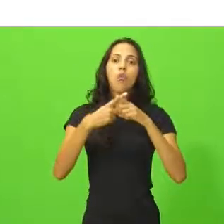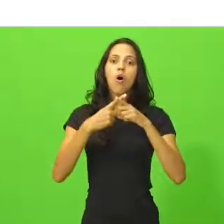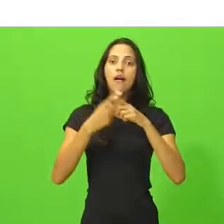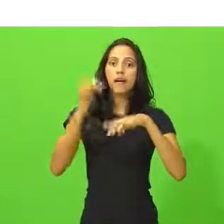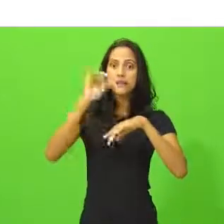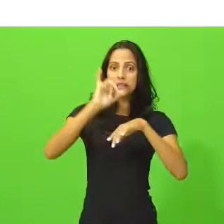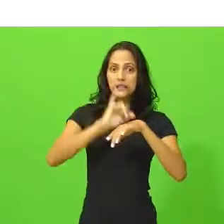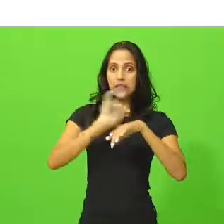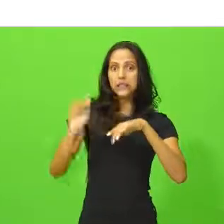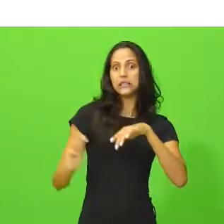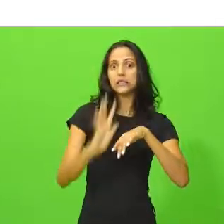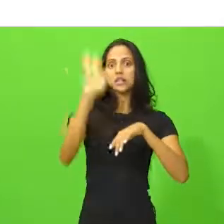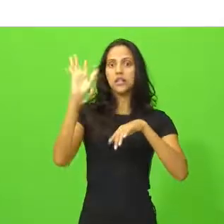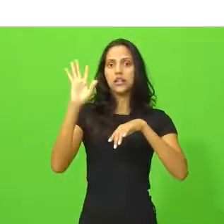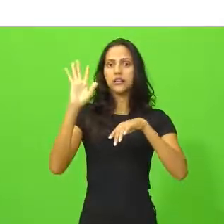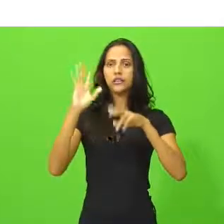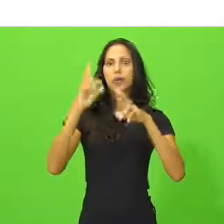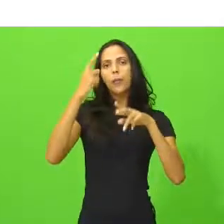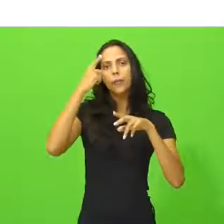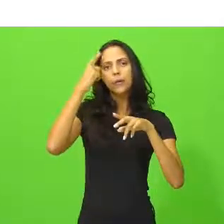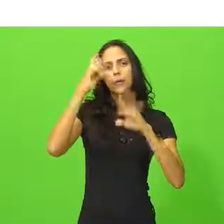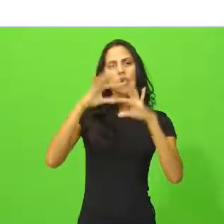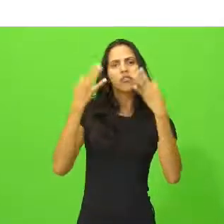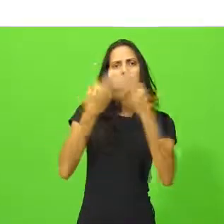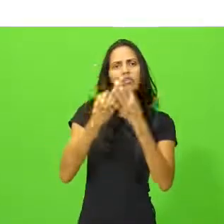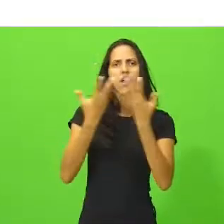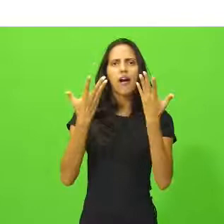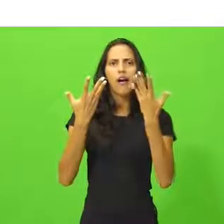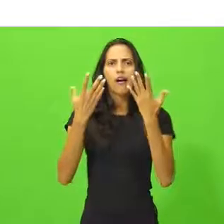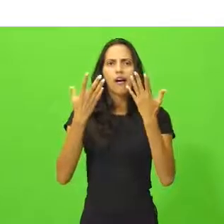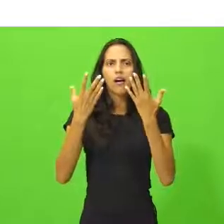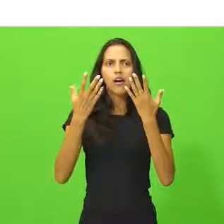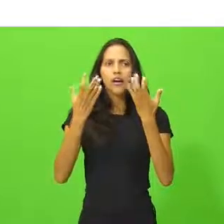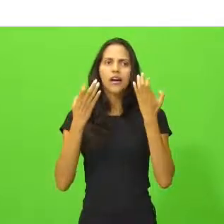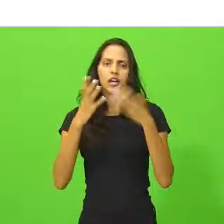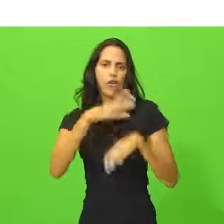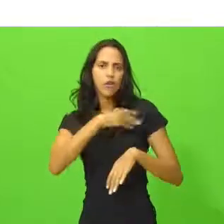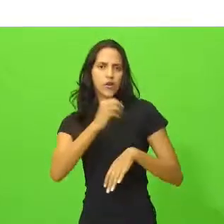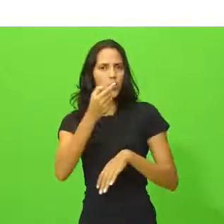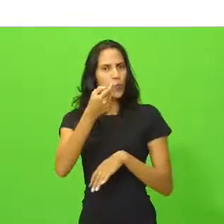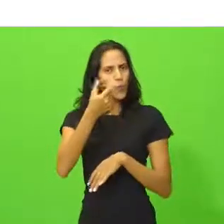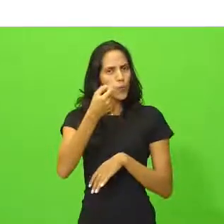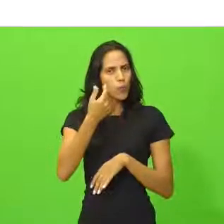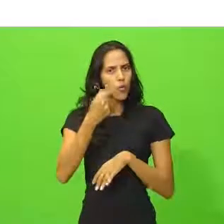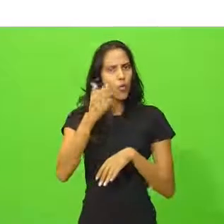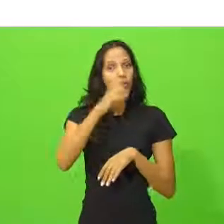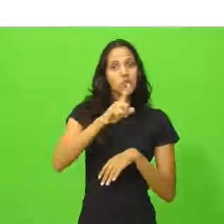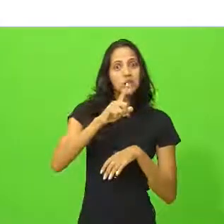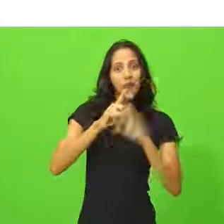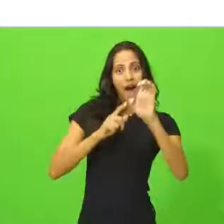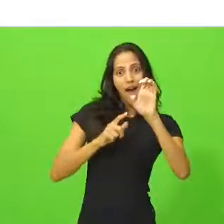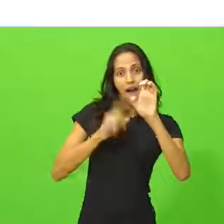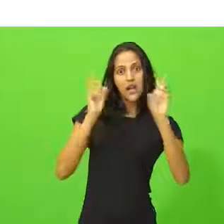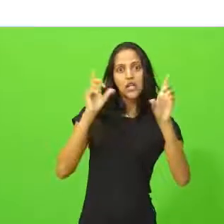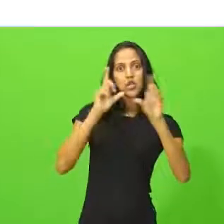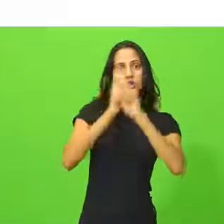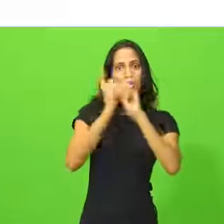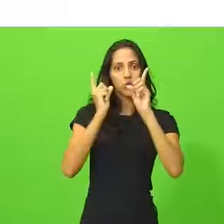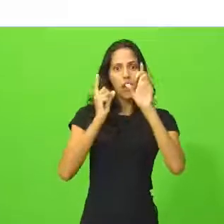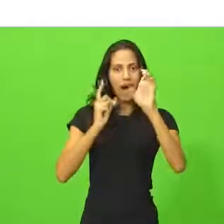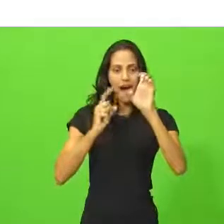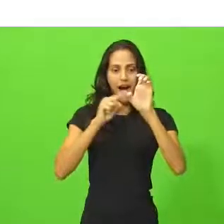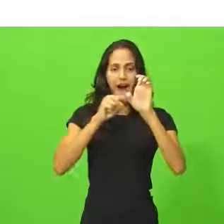é muito mais caro. Então, a galera que marcou a letra E acertou a questão.